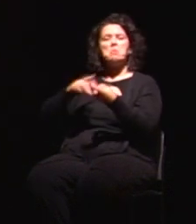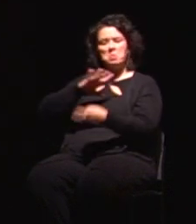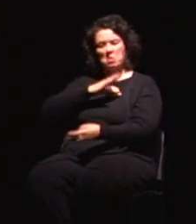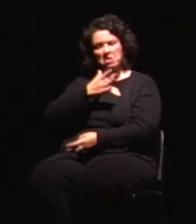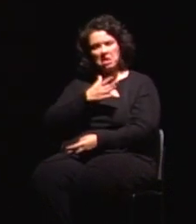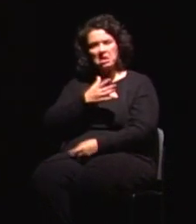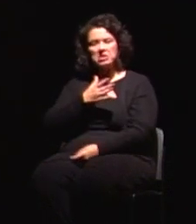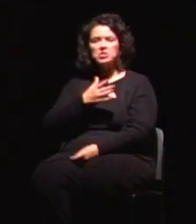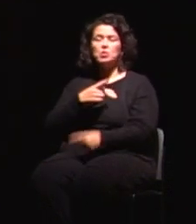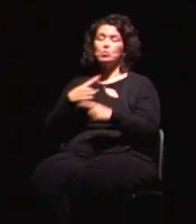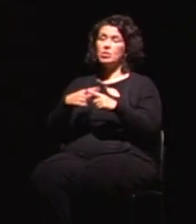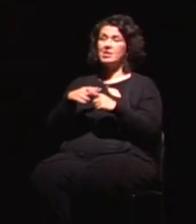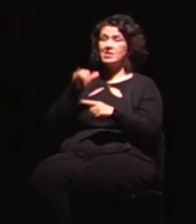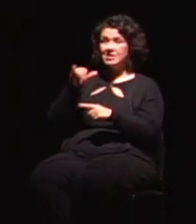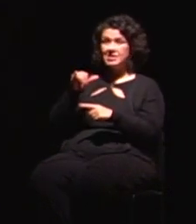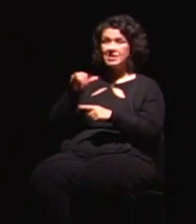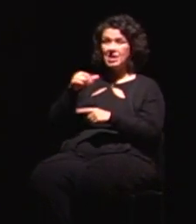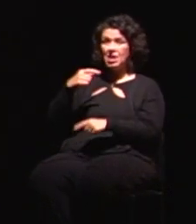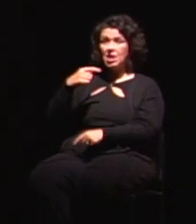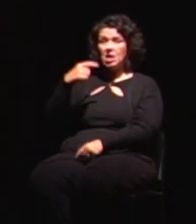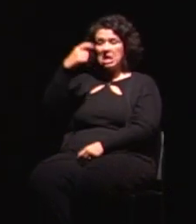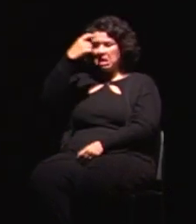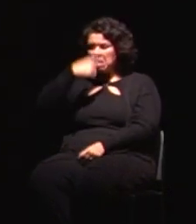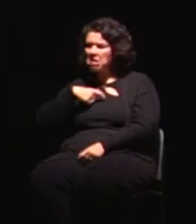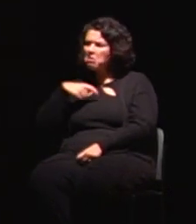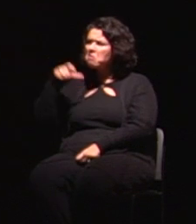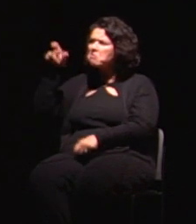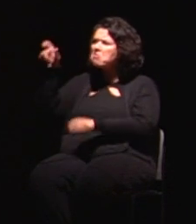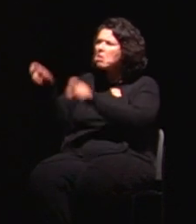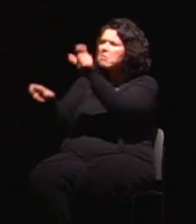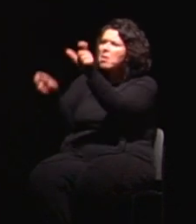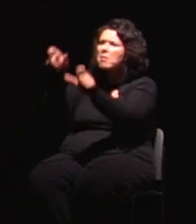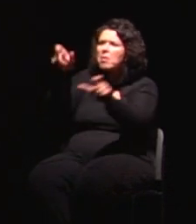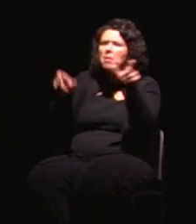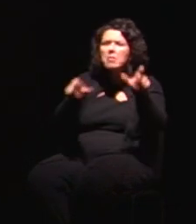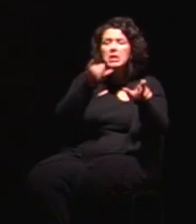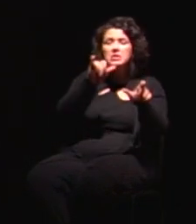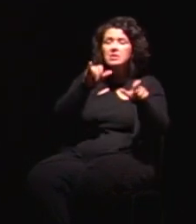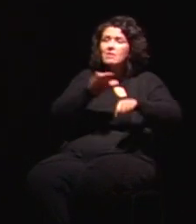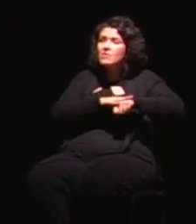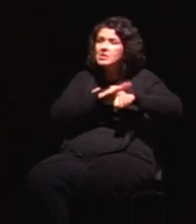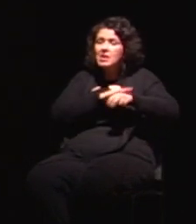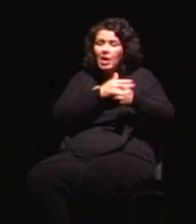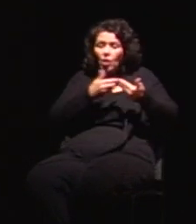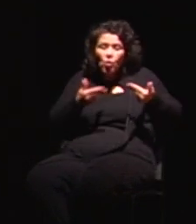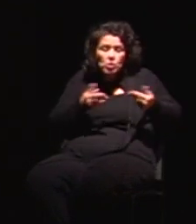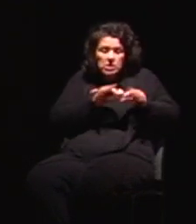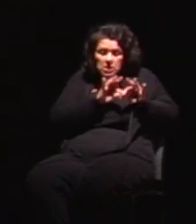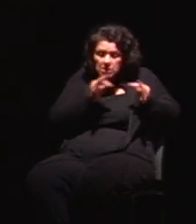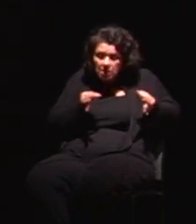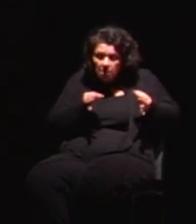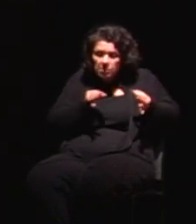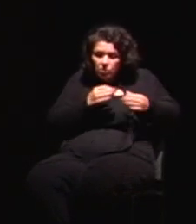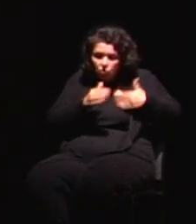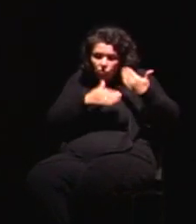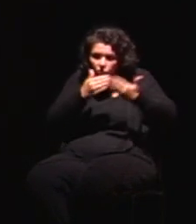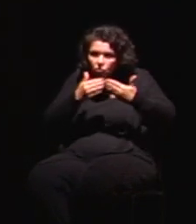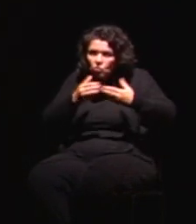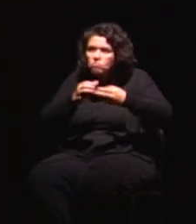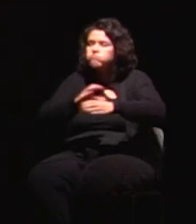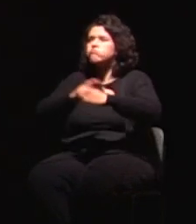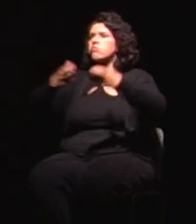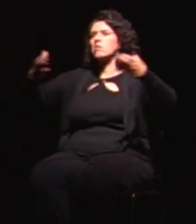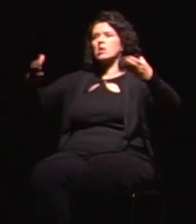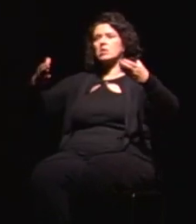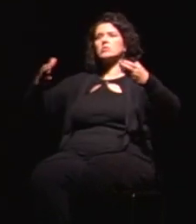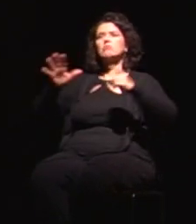fizer essas pequenas, grandes coisas, elas vão se tornar cada vez mais grandes.